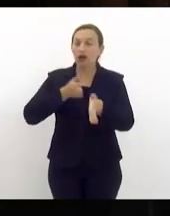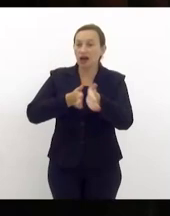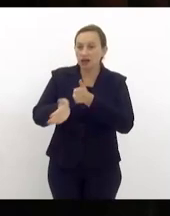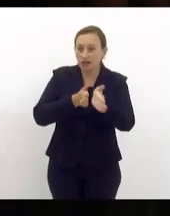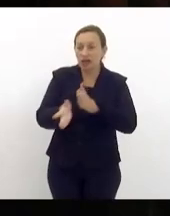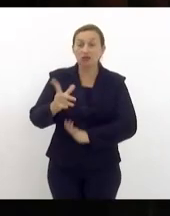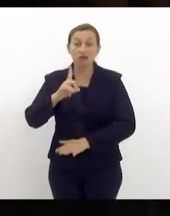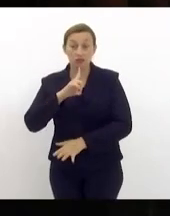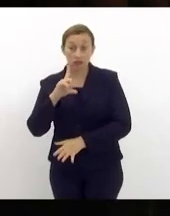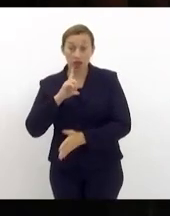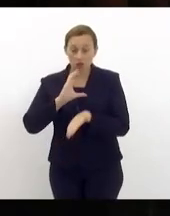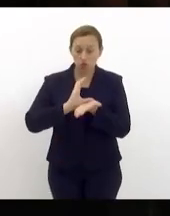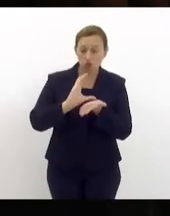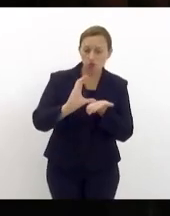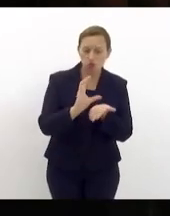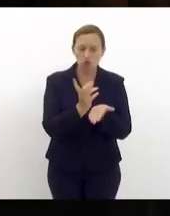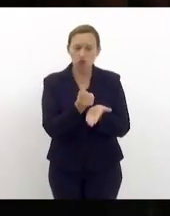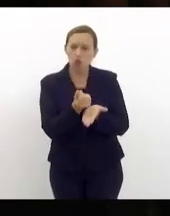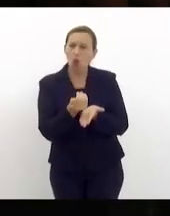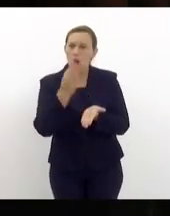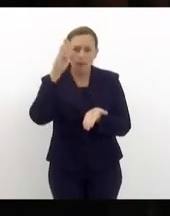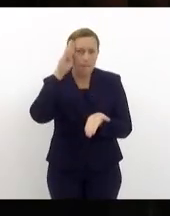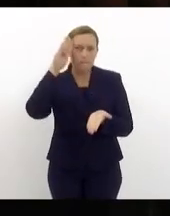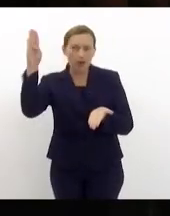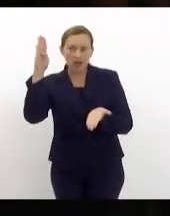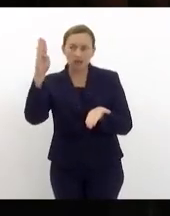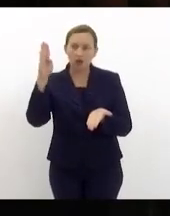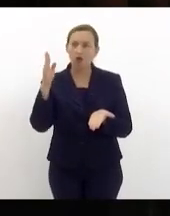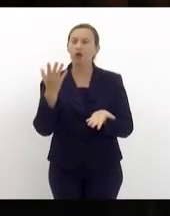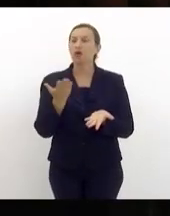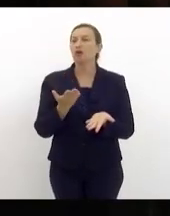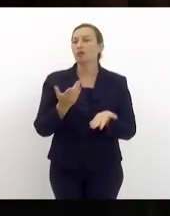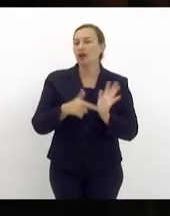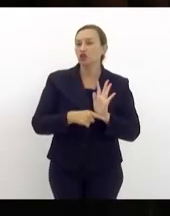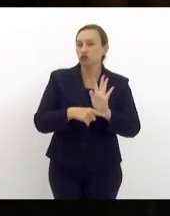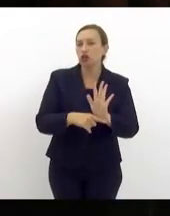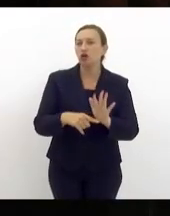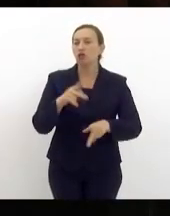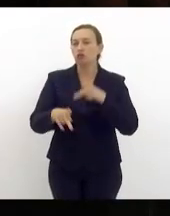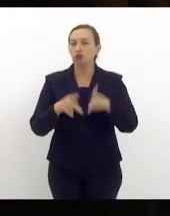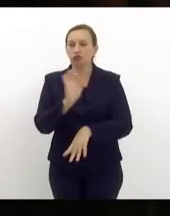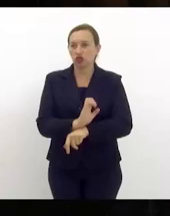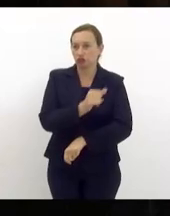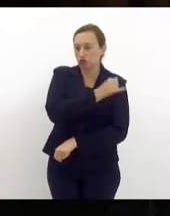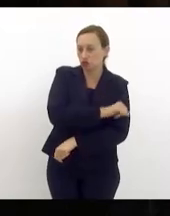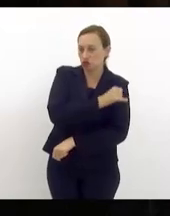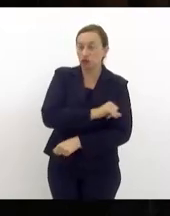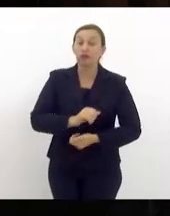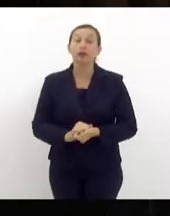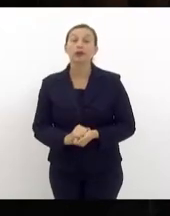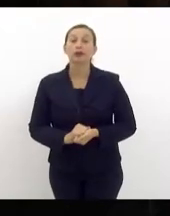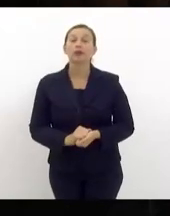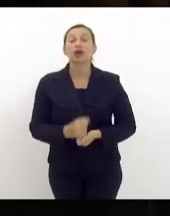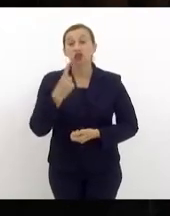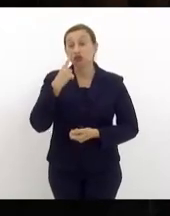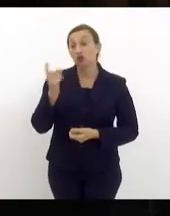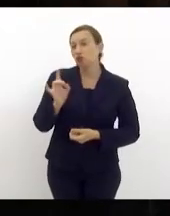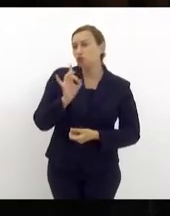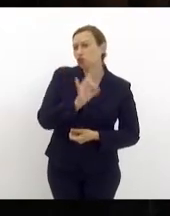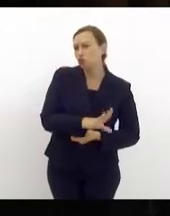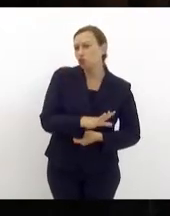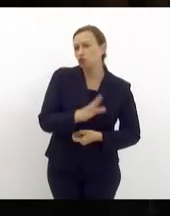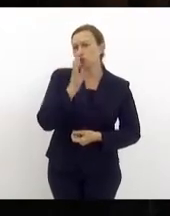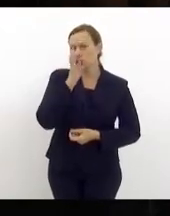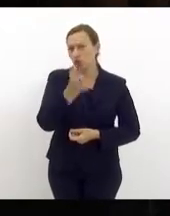esse benefício que é tão fundamental para matar a fome da população no estado do Rio de Janeiro. E aí a gente viu na última